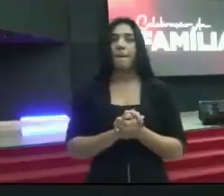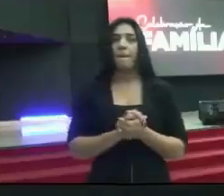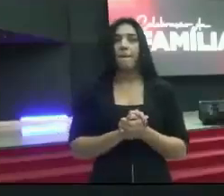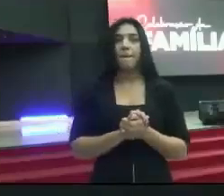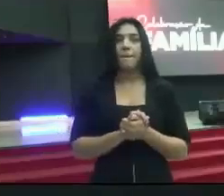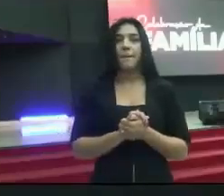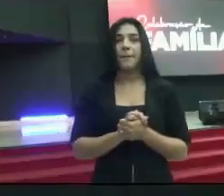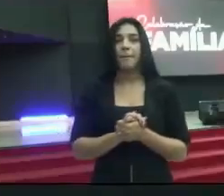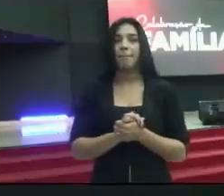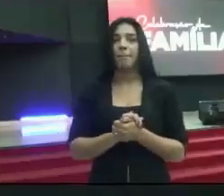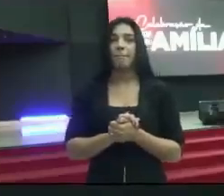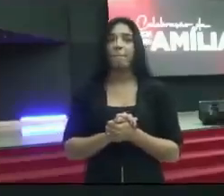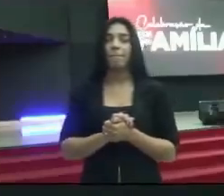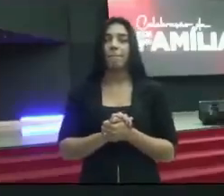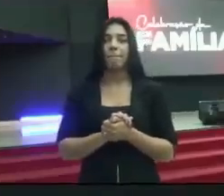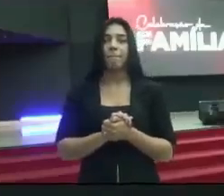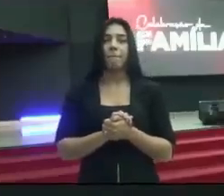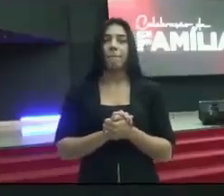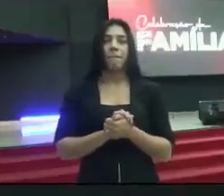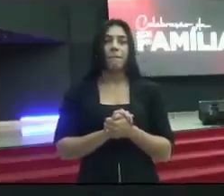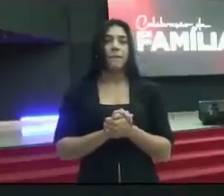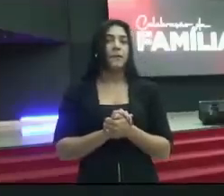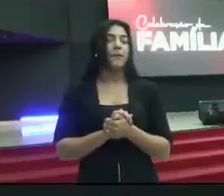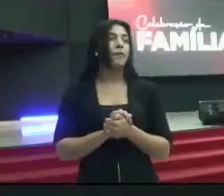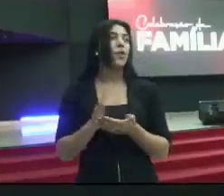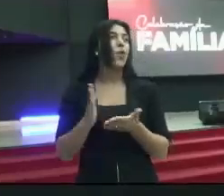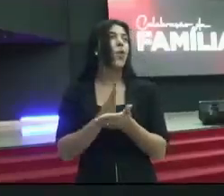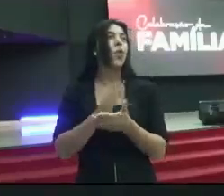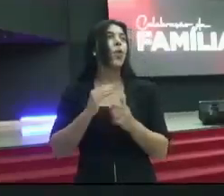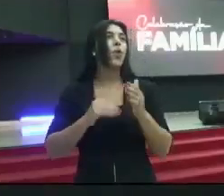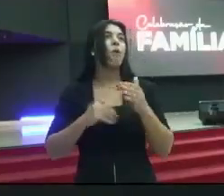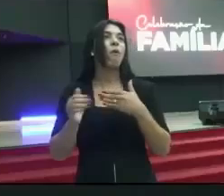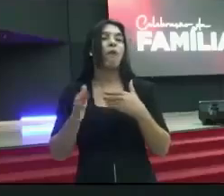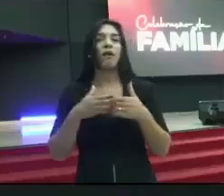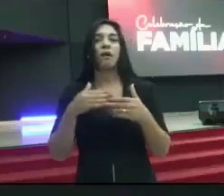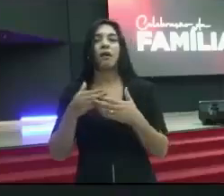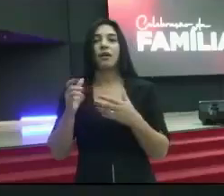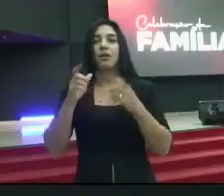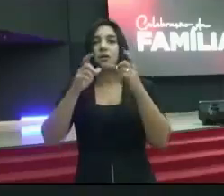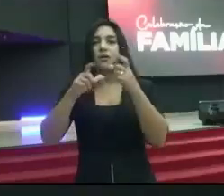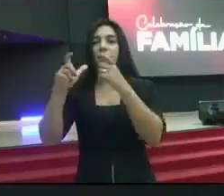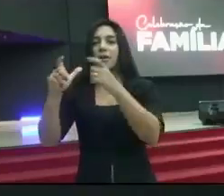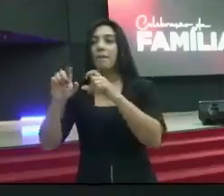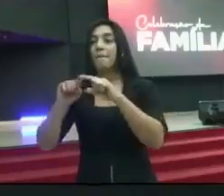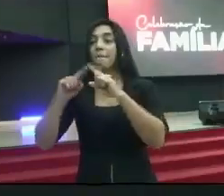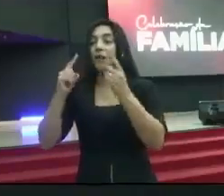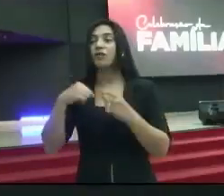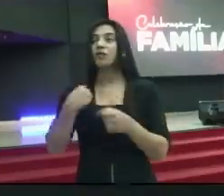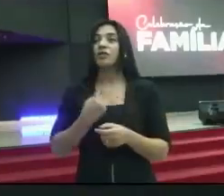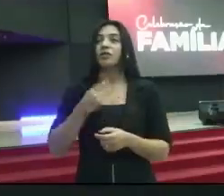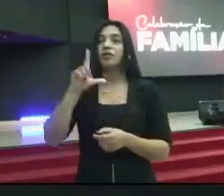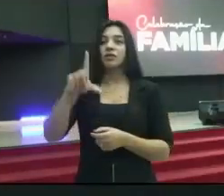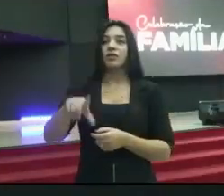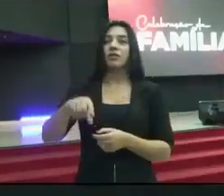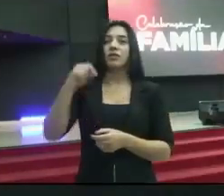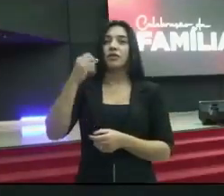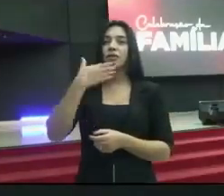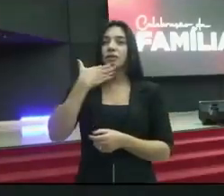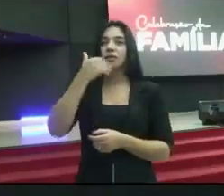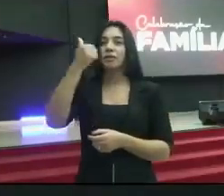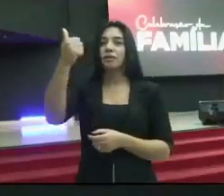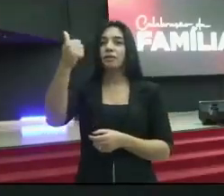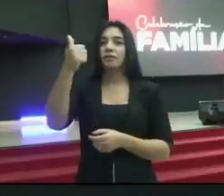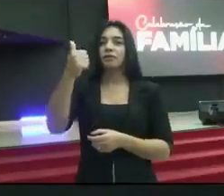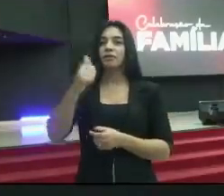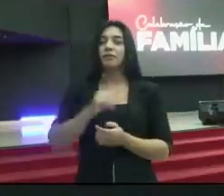Poderíamos estar em qualquer outro lugar, mas escolhemos a melhor parte. Escolhemos